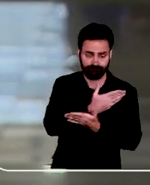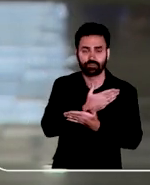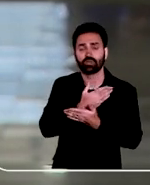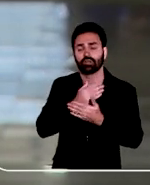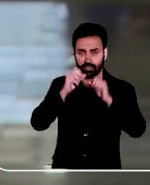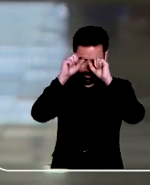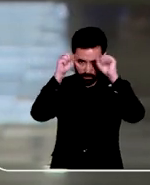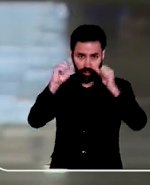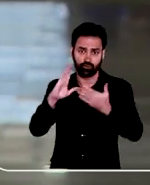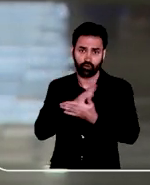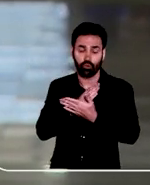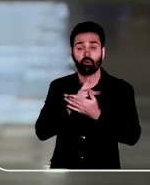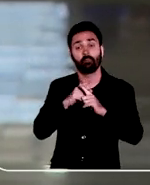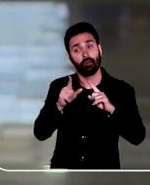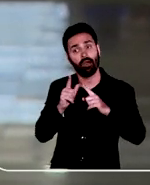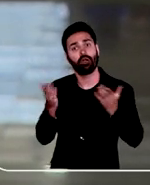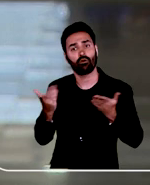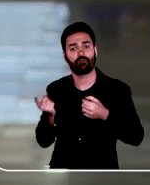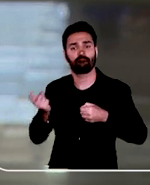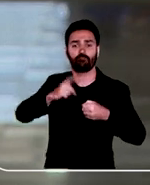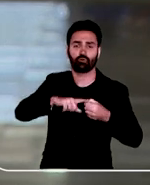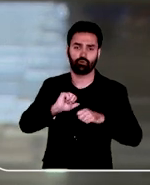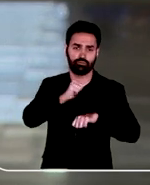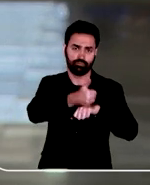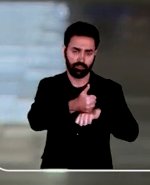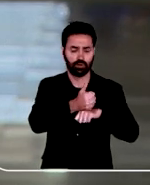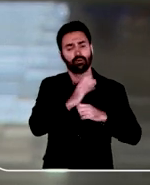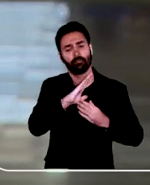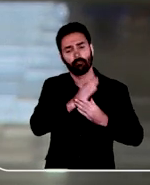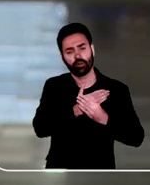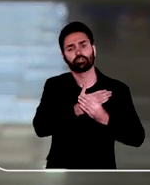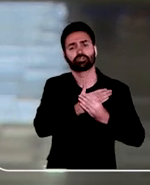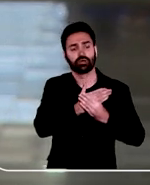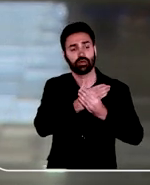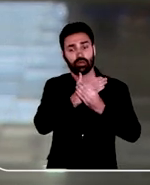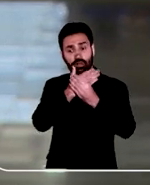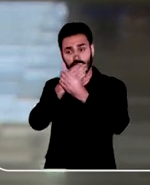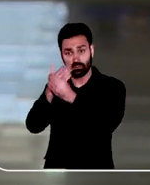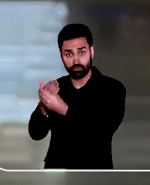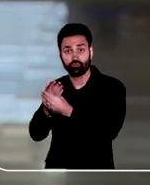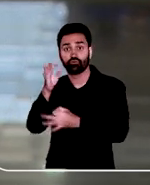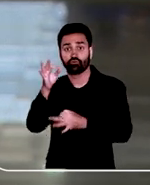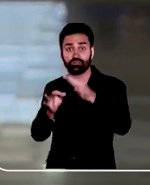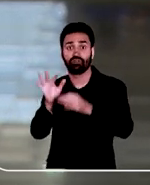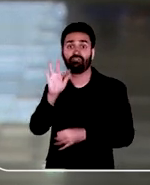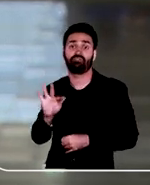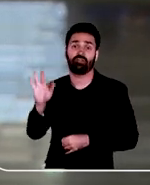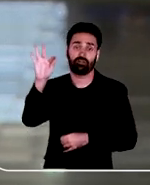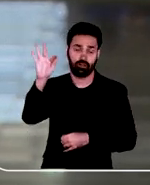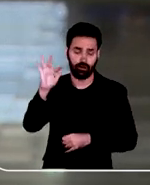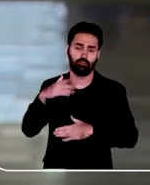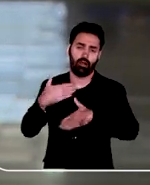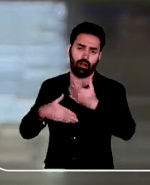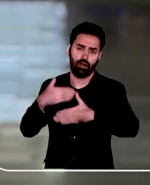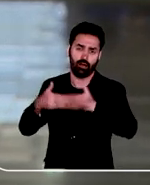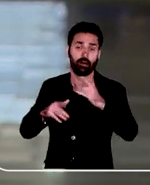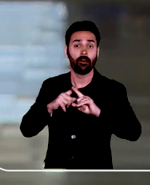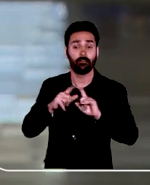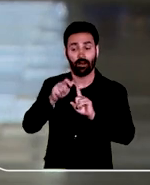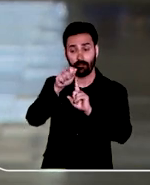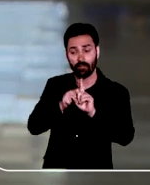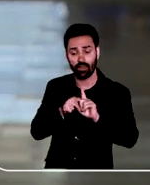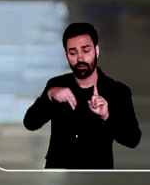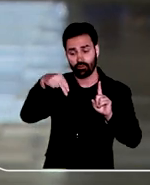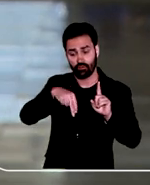sido afastado pelo Tribunal de Justiça do Rio Grande do Sul mas retornou ao cargo após o processo ser remetido para a justiça